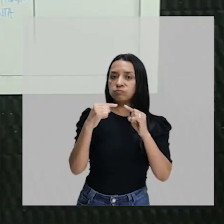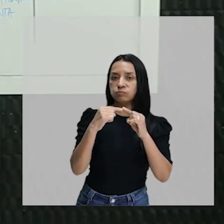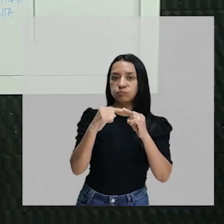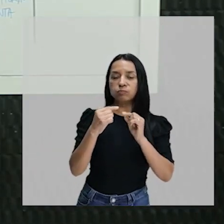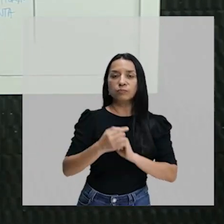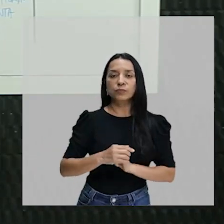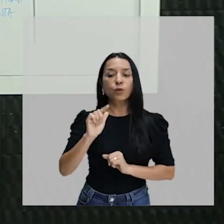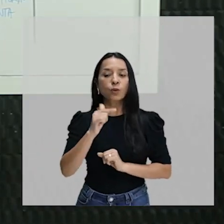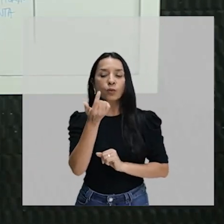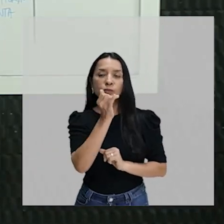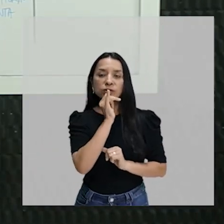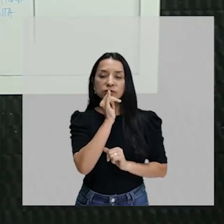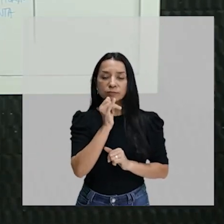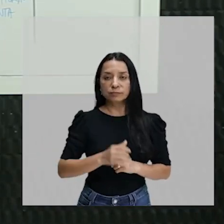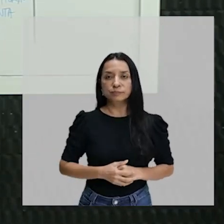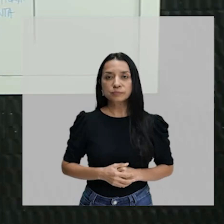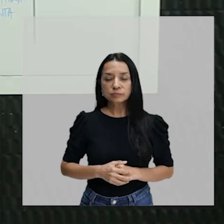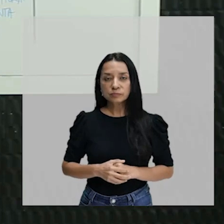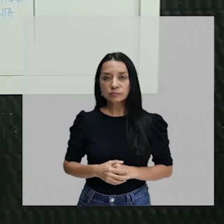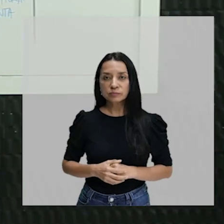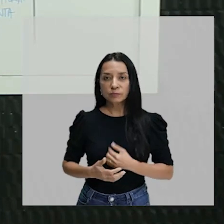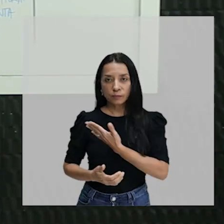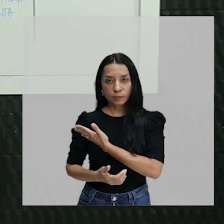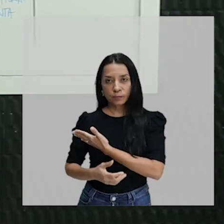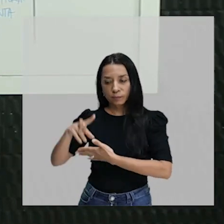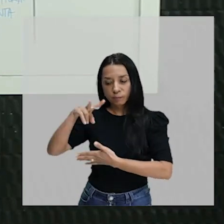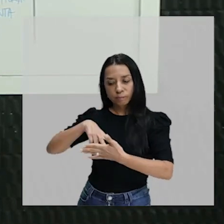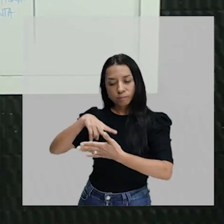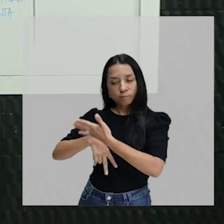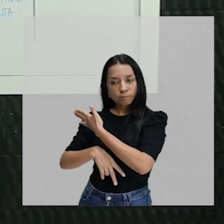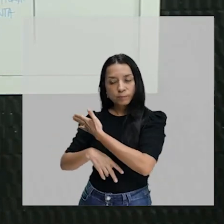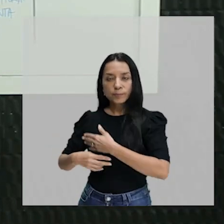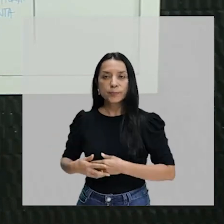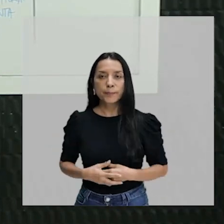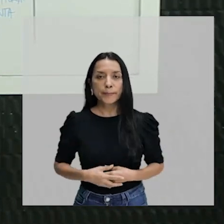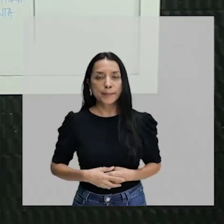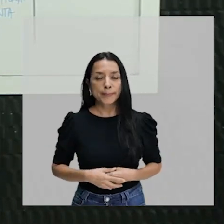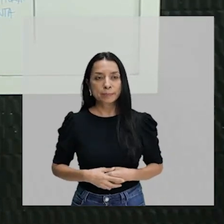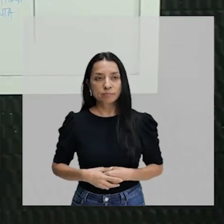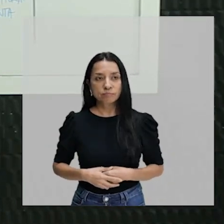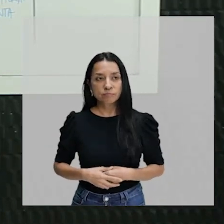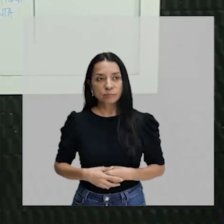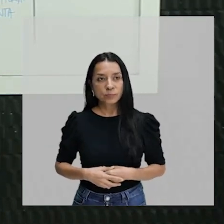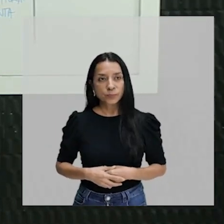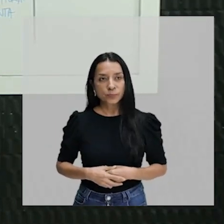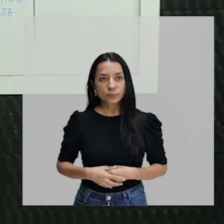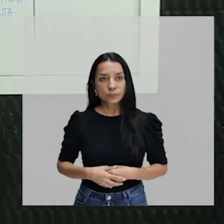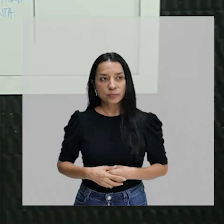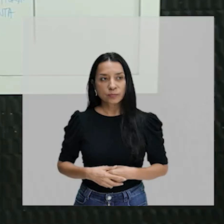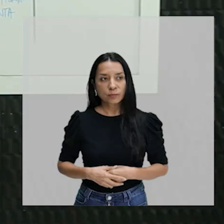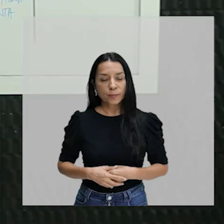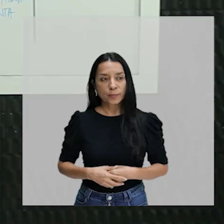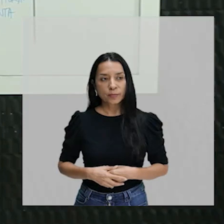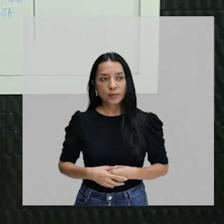um outro exemplo aqui ó um automóvel percorre em uma hora percorreu uma distância de 60 km